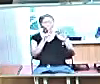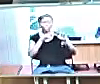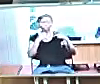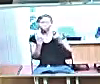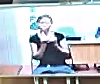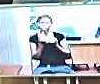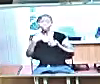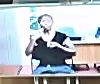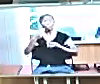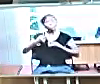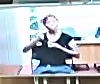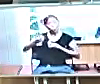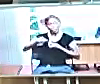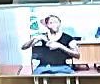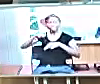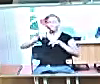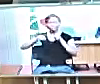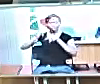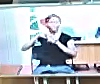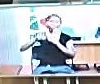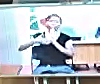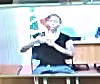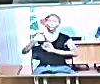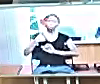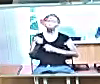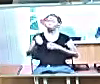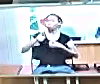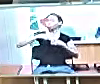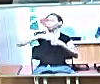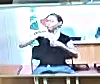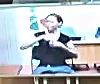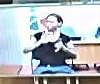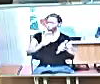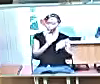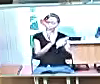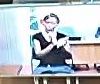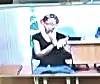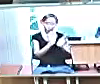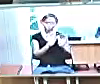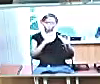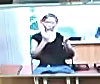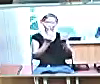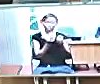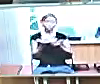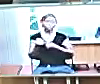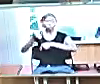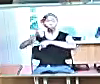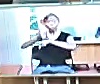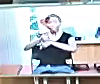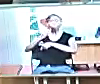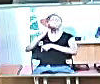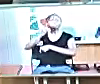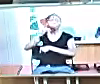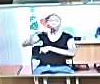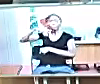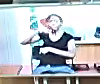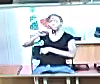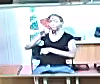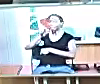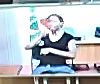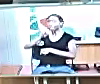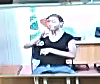propostas eu agora retornei é pra ir à comissão em substituição a deputada marília que foi